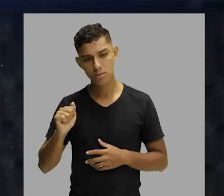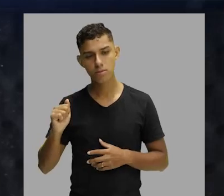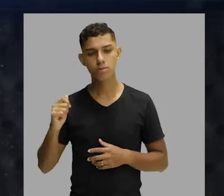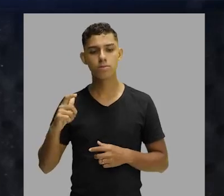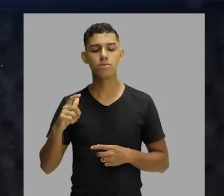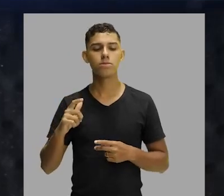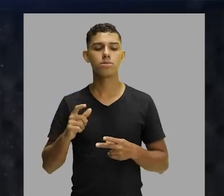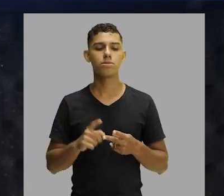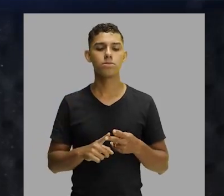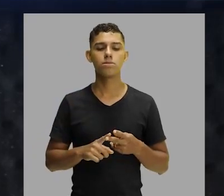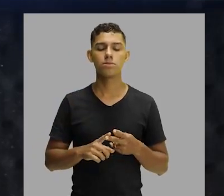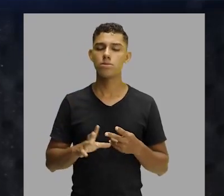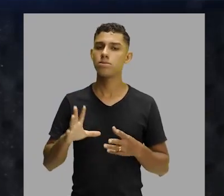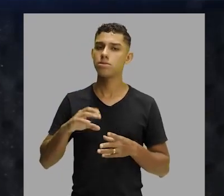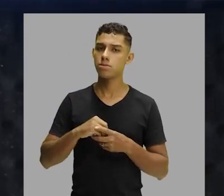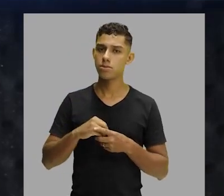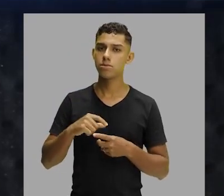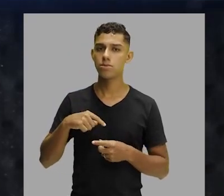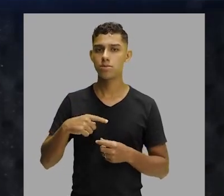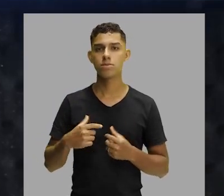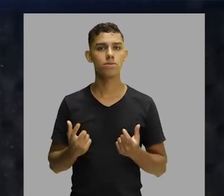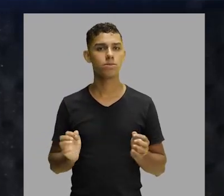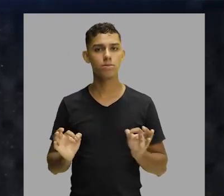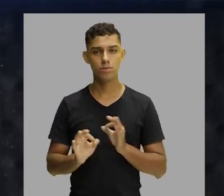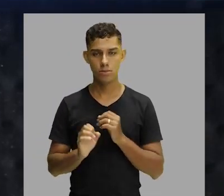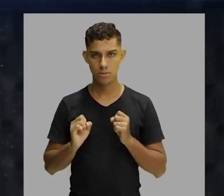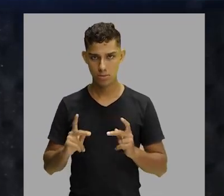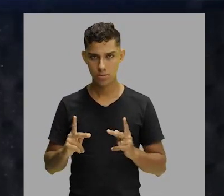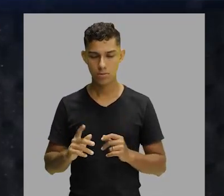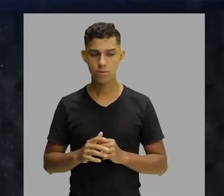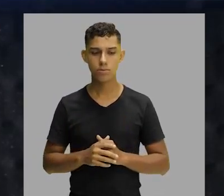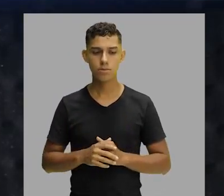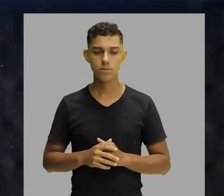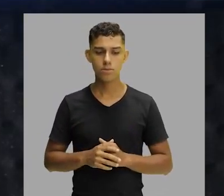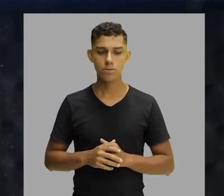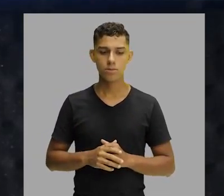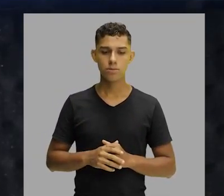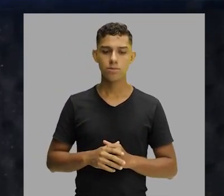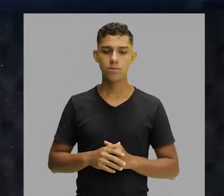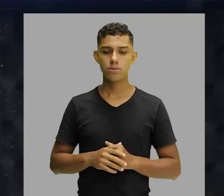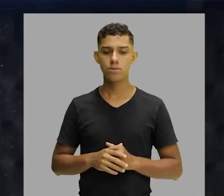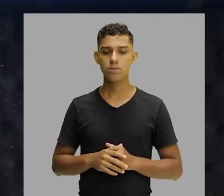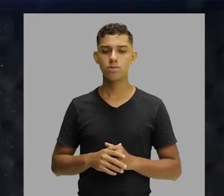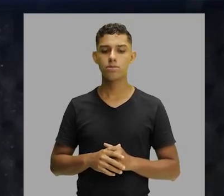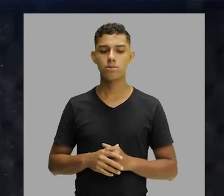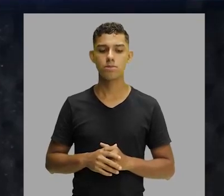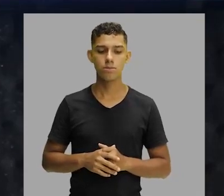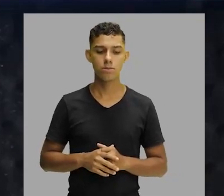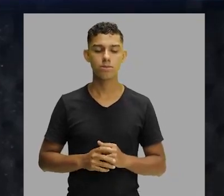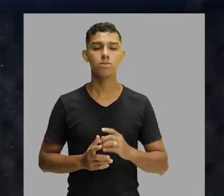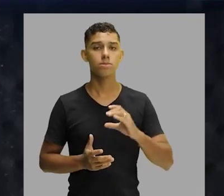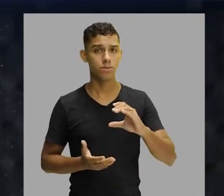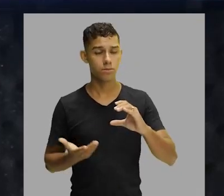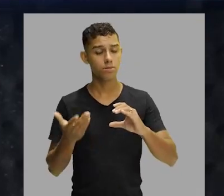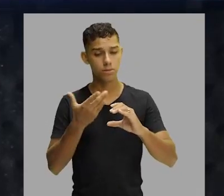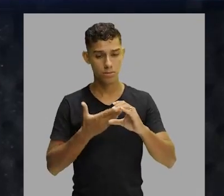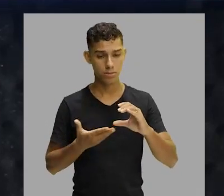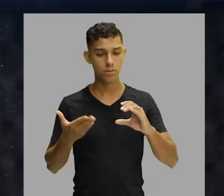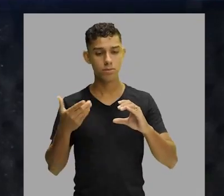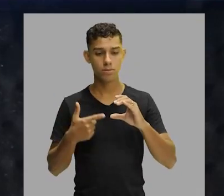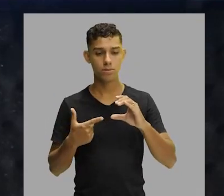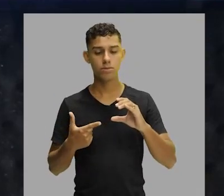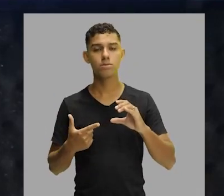este corpo ele vai ficar carregado, tá ok? Então, a resposta é a letra C, o corpo ele é